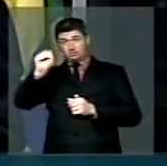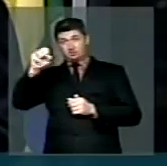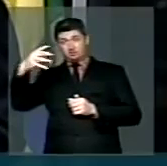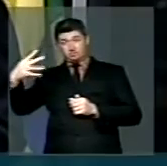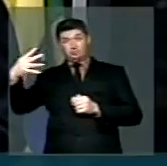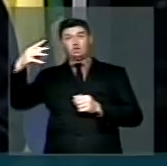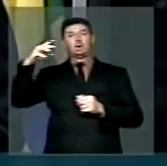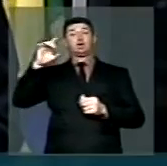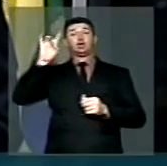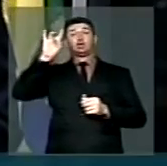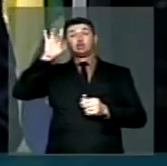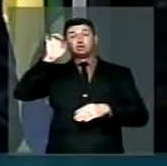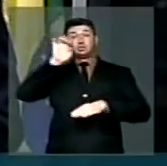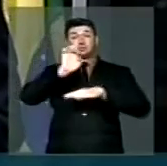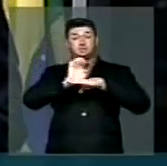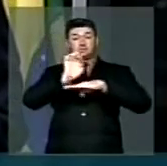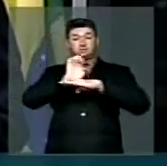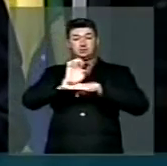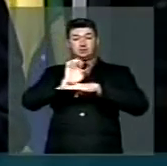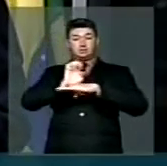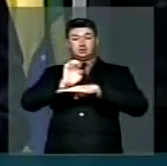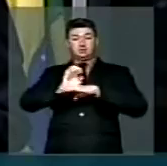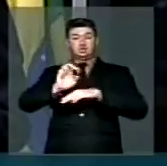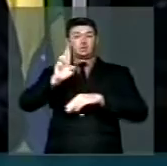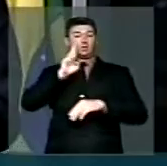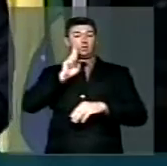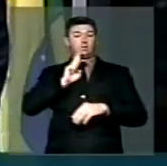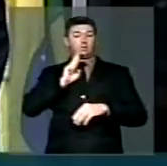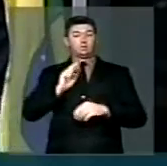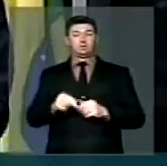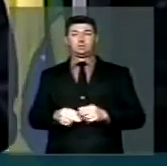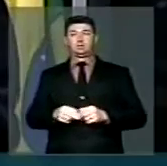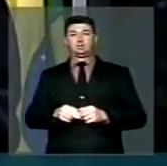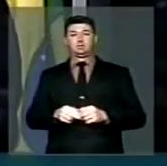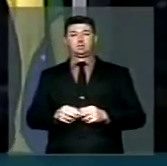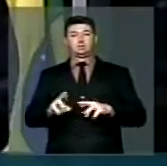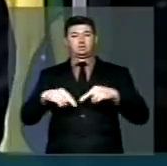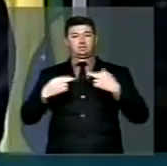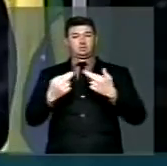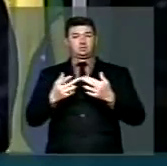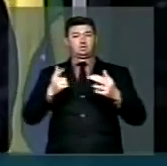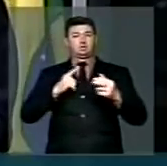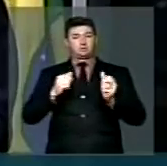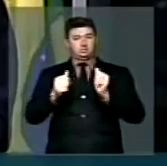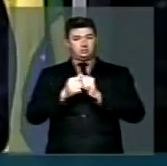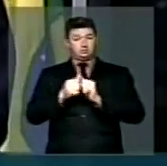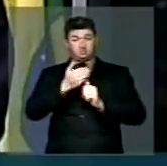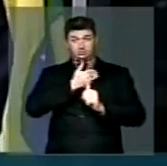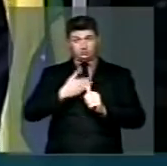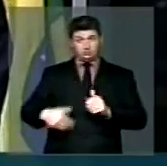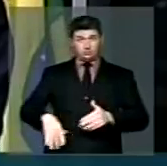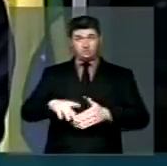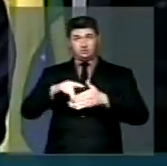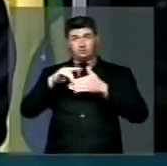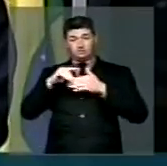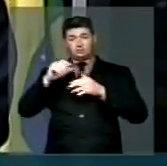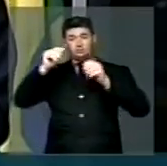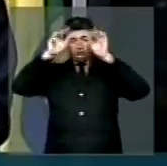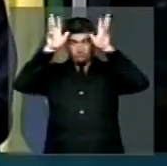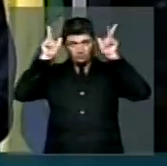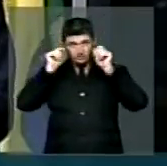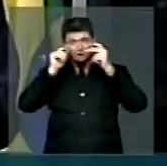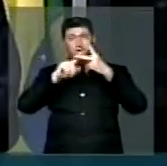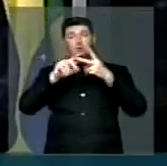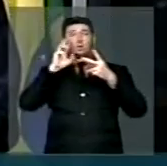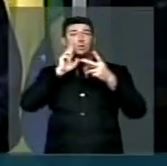5.584 só no estado de Rondônia. Estiveram reunidos os representantes do governador do Acre, do governador de